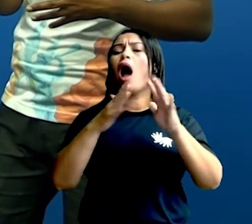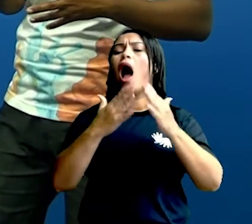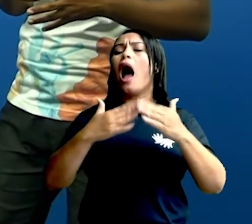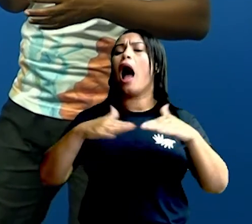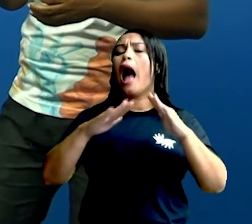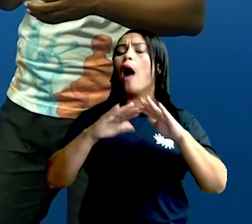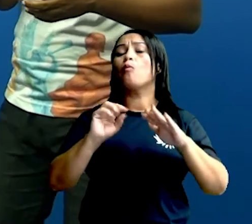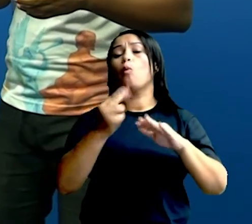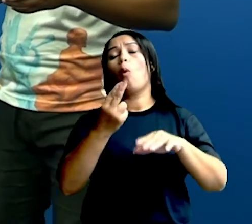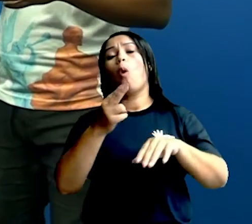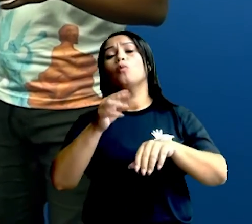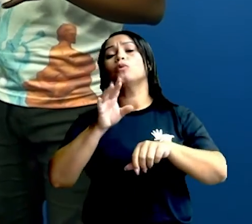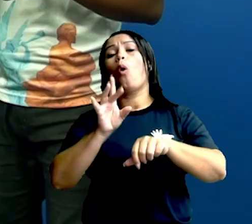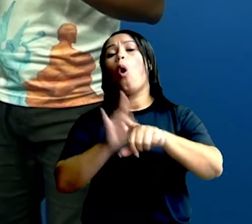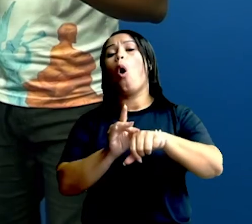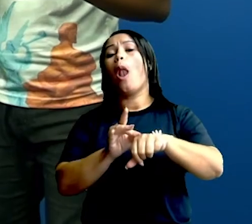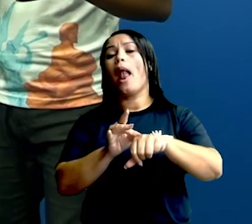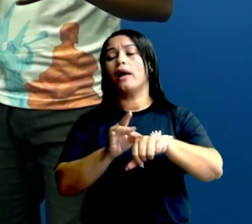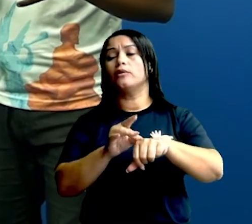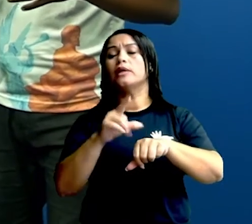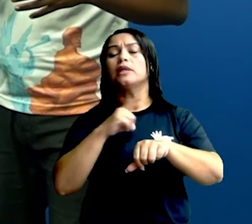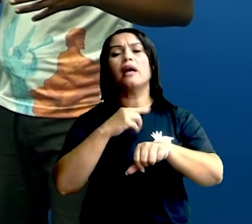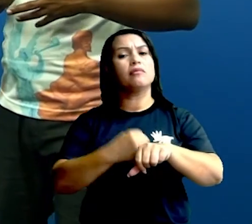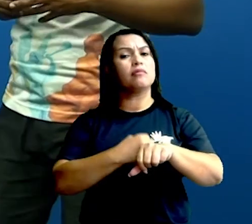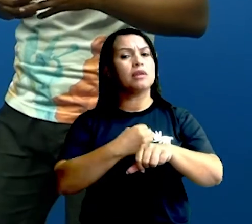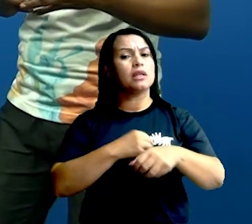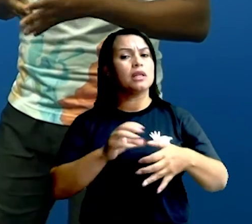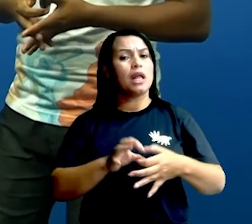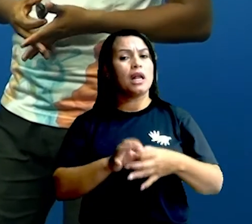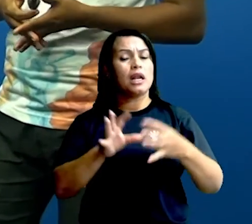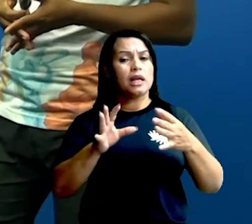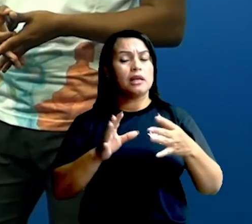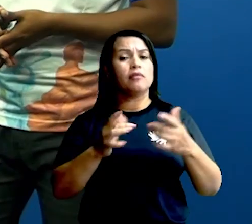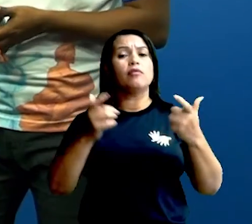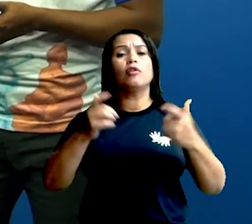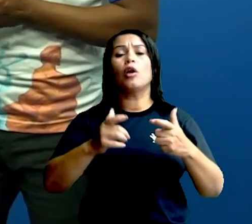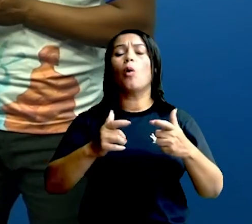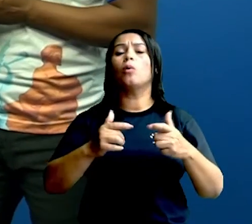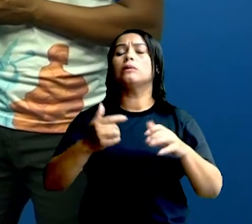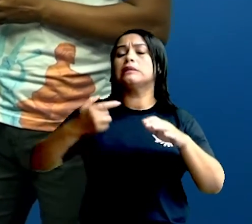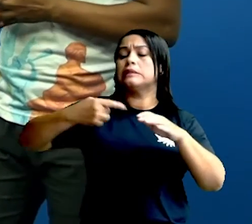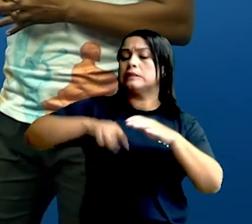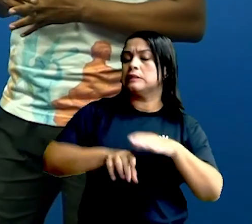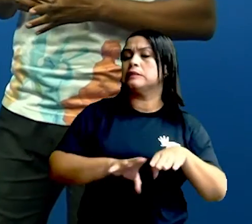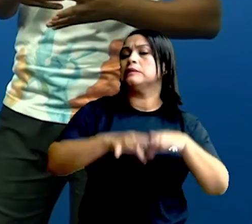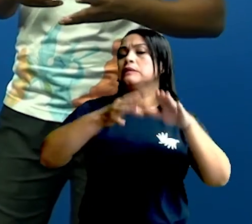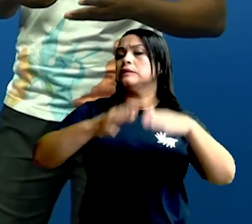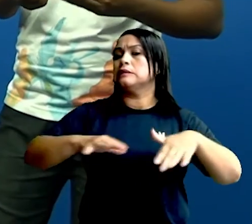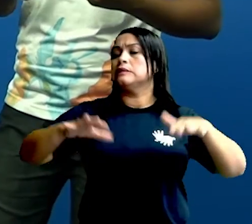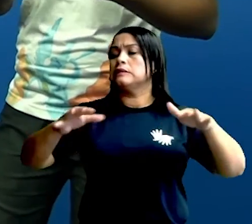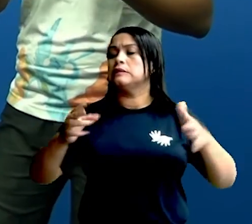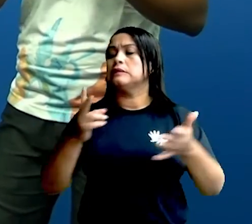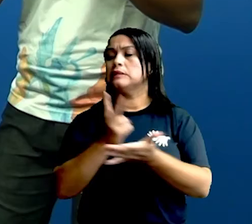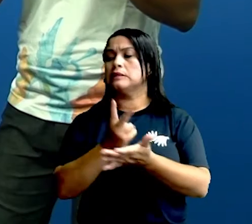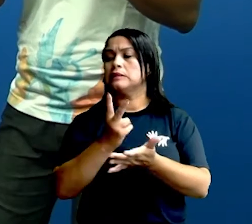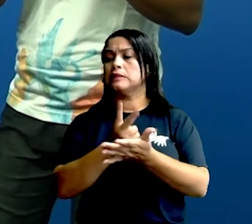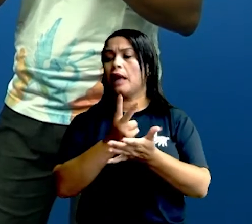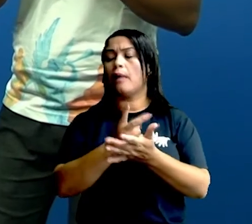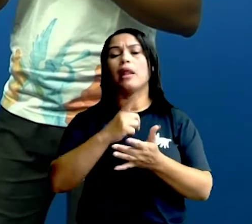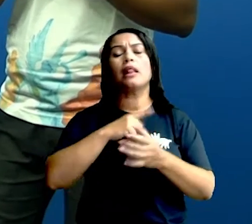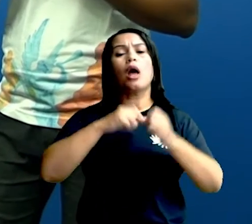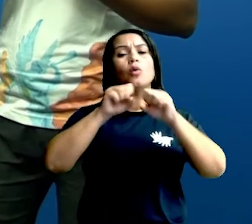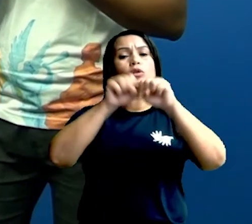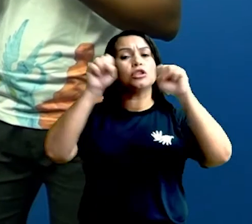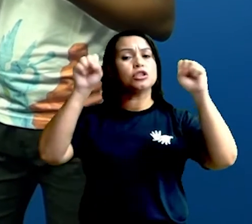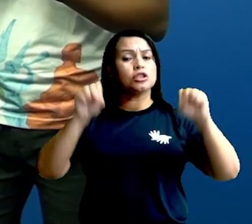são fixos. Eles são de vida livre, vivem no habitat exclusivamente marinho, possuem seu